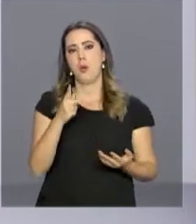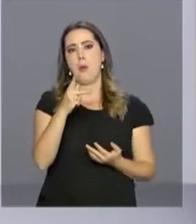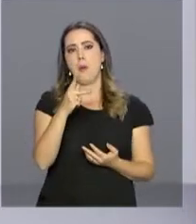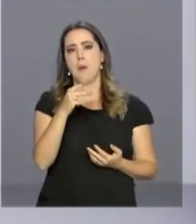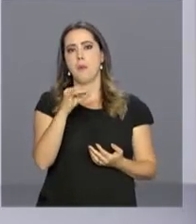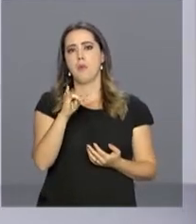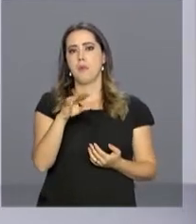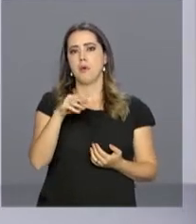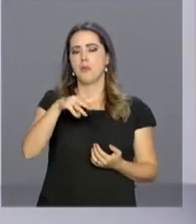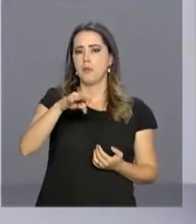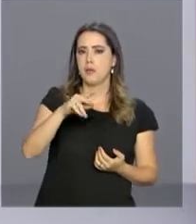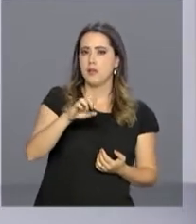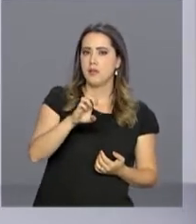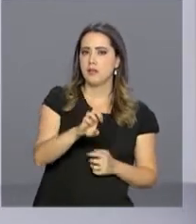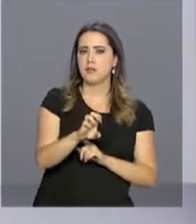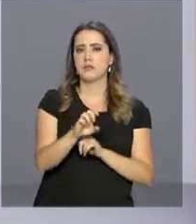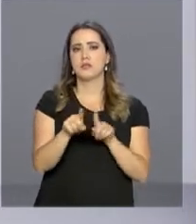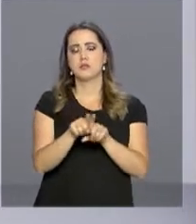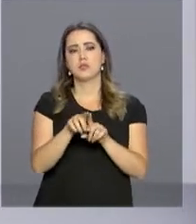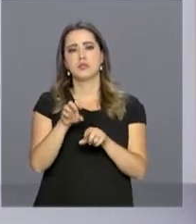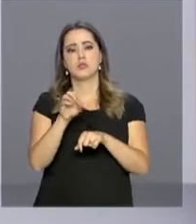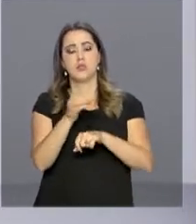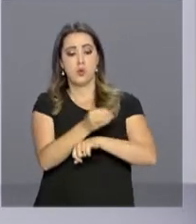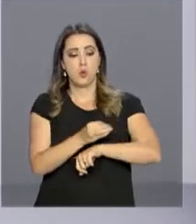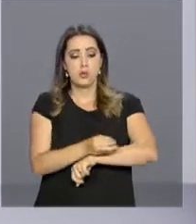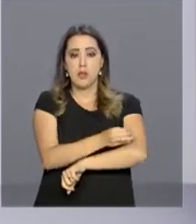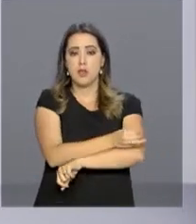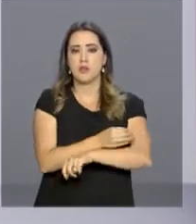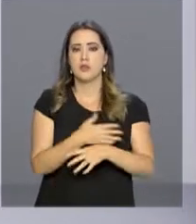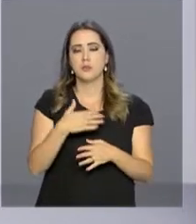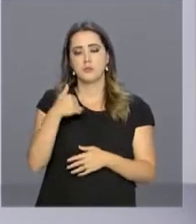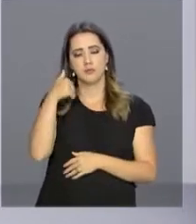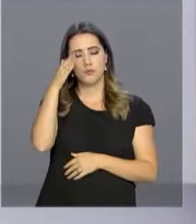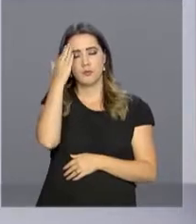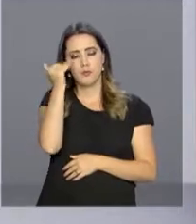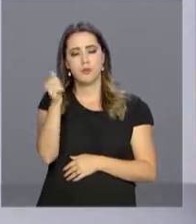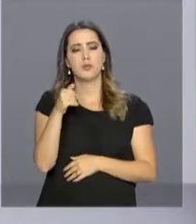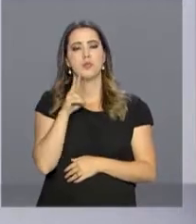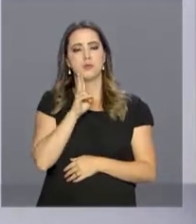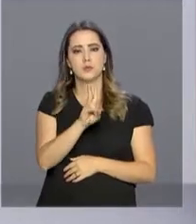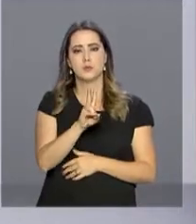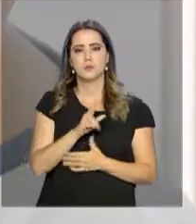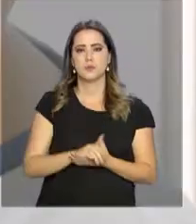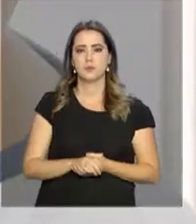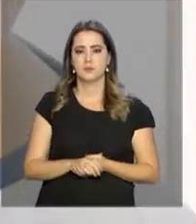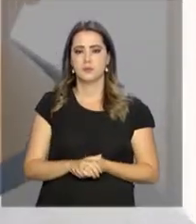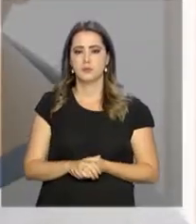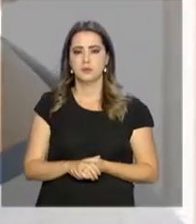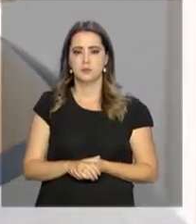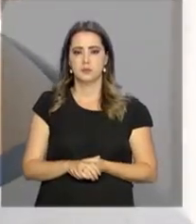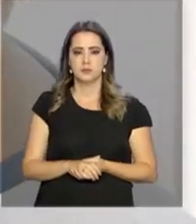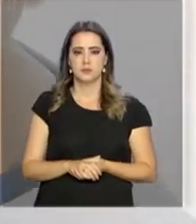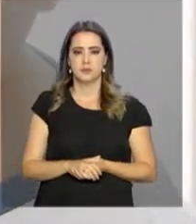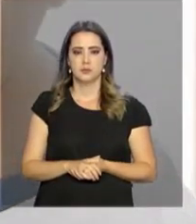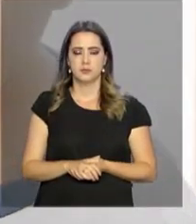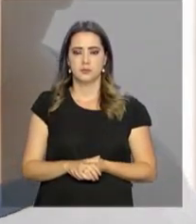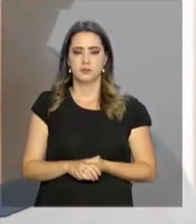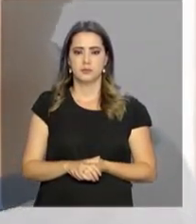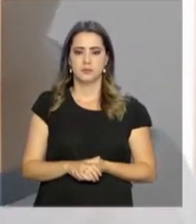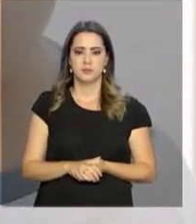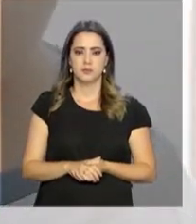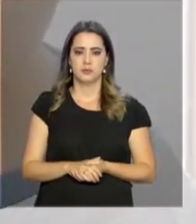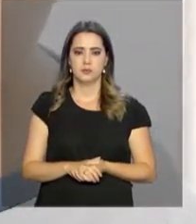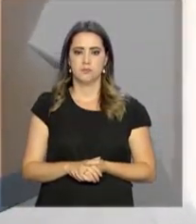poliomielite eo sarampo e o que fazer saiba mais na reportagem de pablo mundinho são